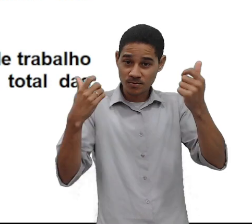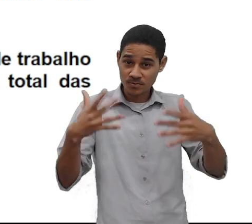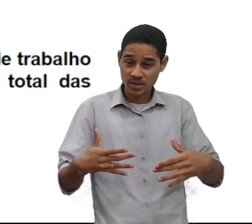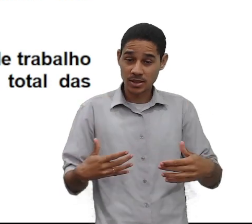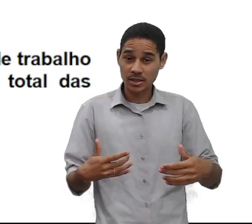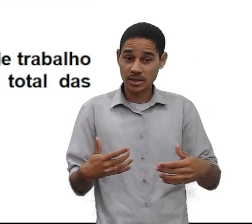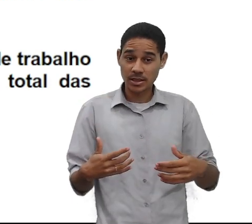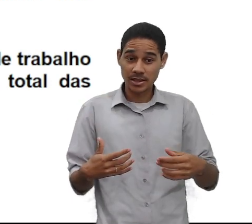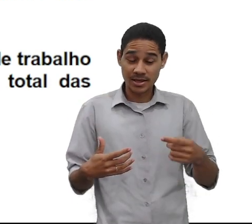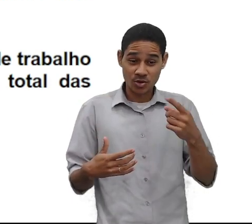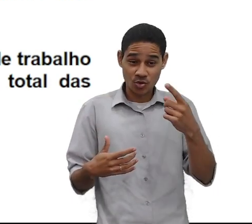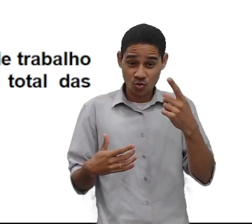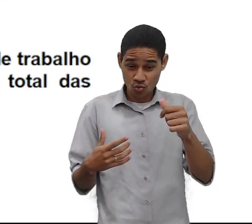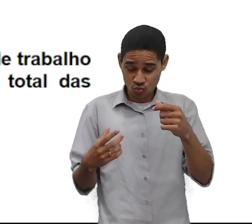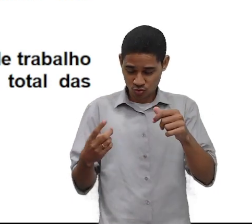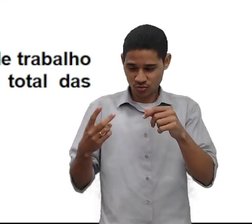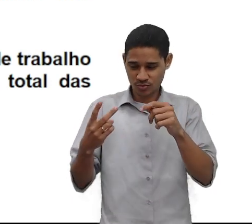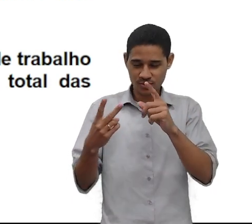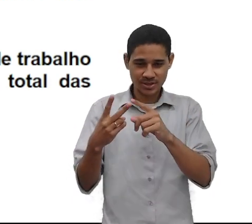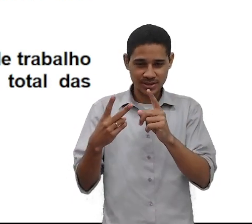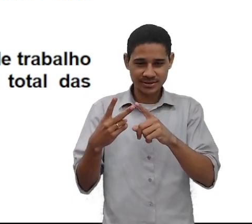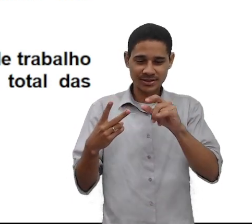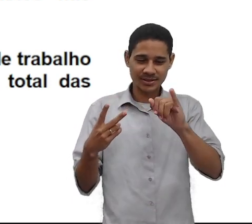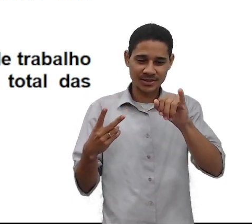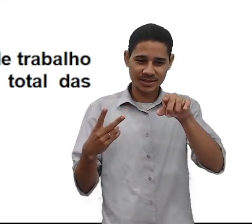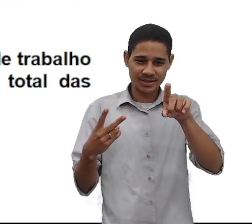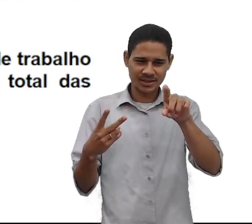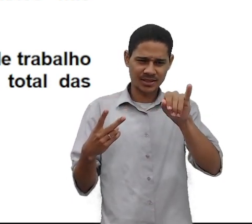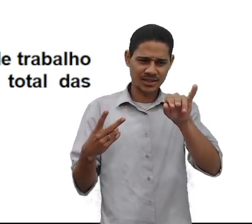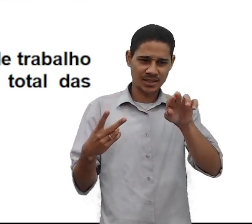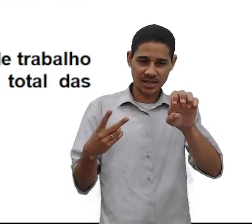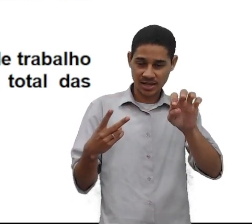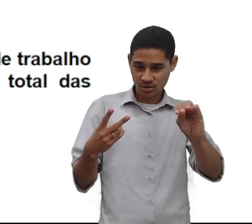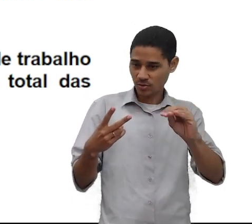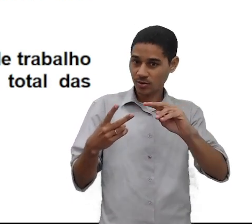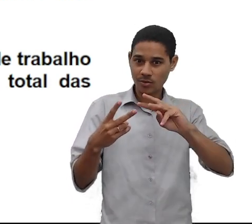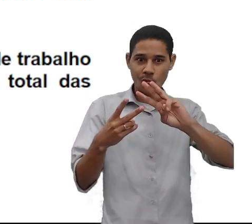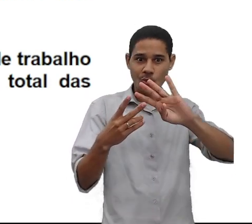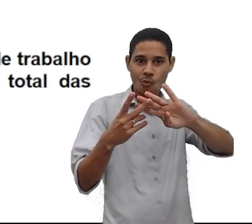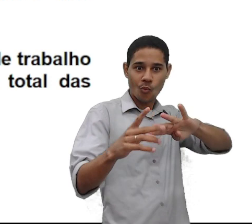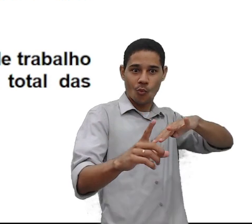seriam 4 vezes superior aos custos diretos.